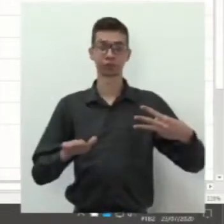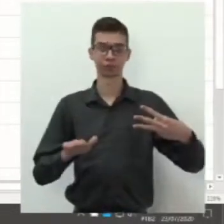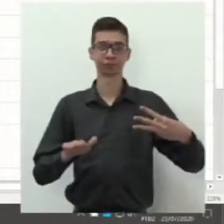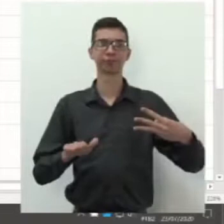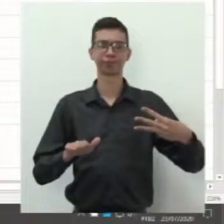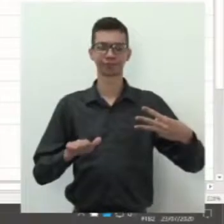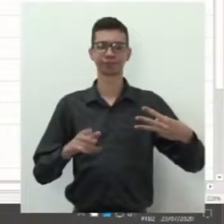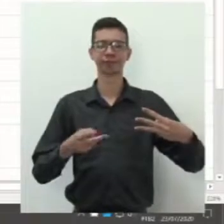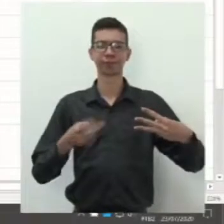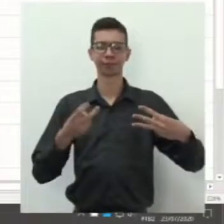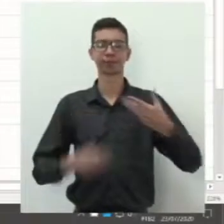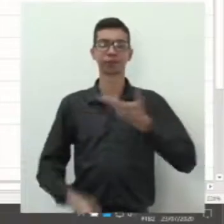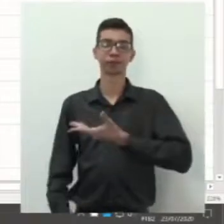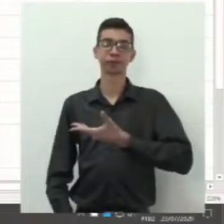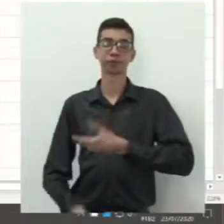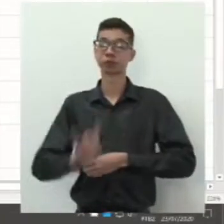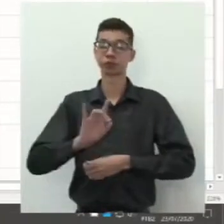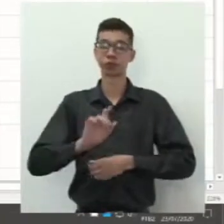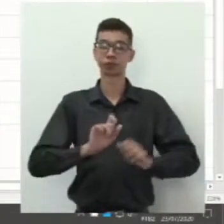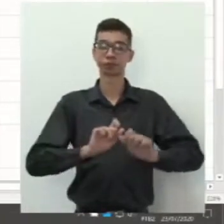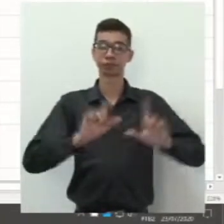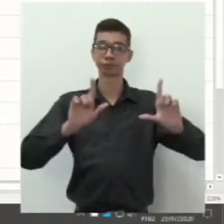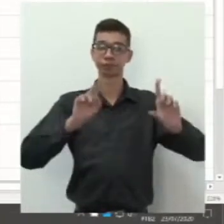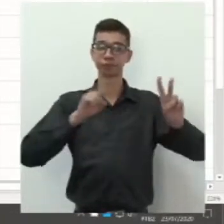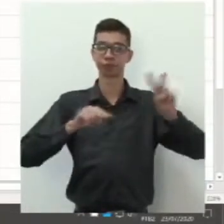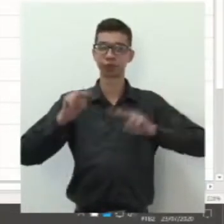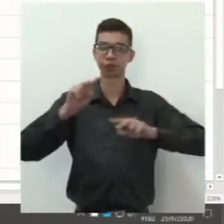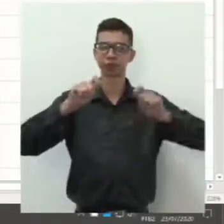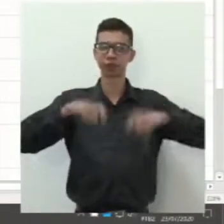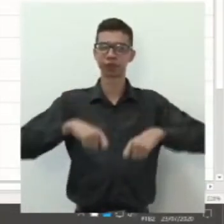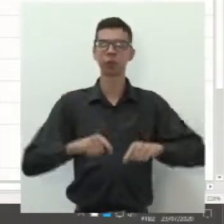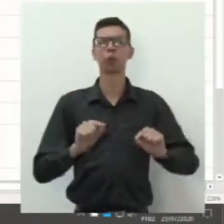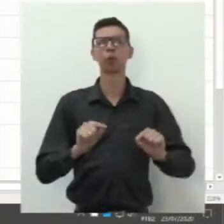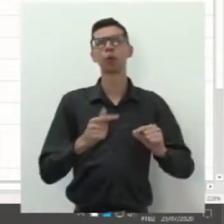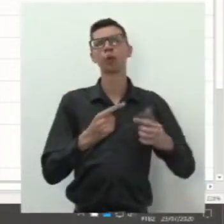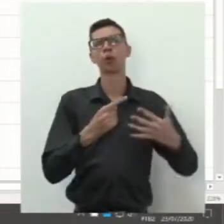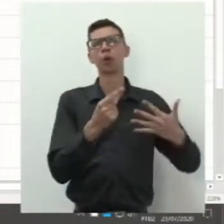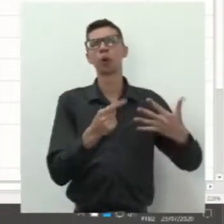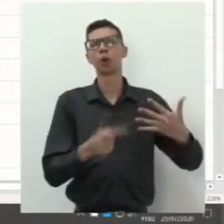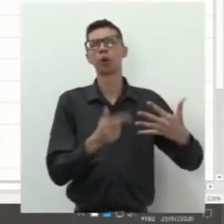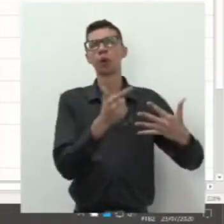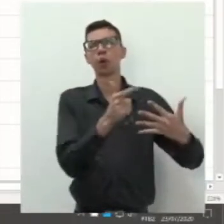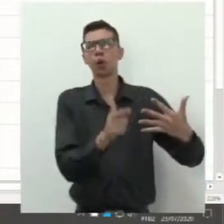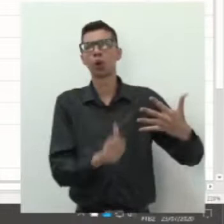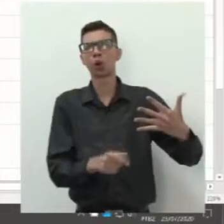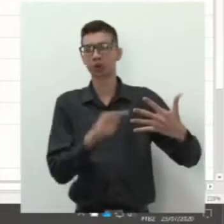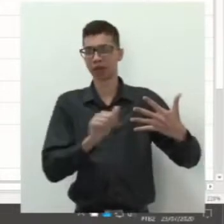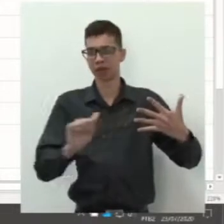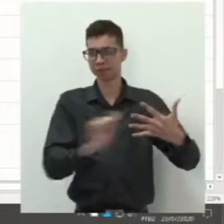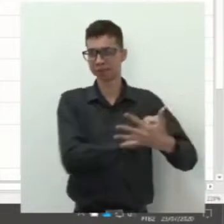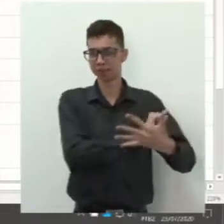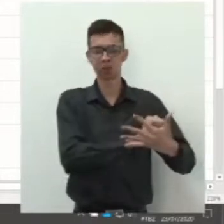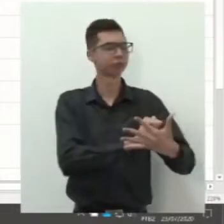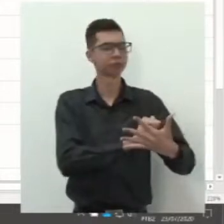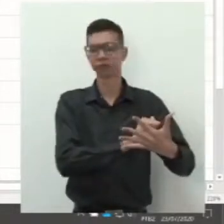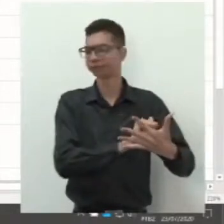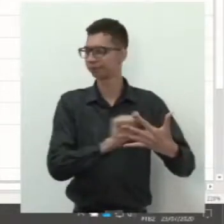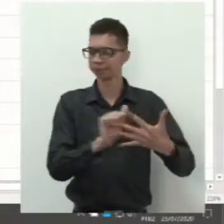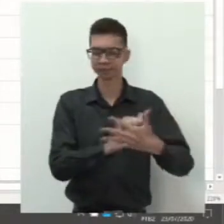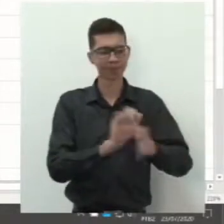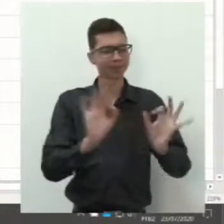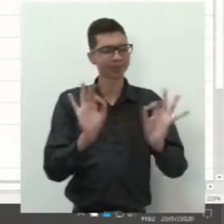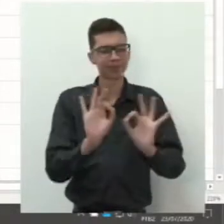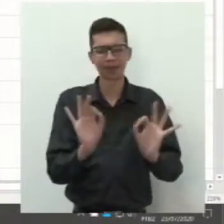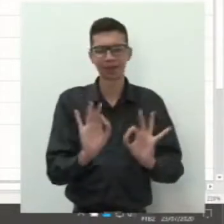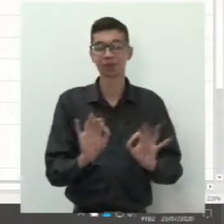vai visualizar esses setores. O que aconteceu com os outros? Foram apagados? Não, jamais. Ele não vai apagar nada se você